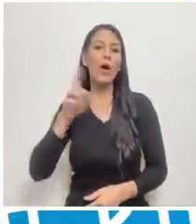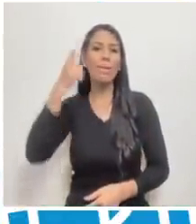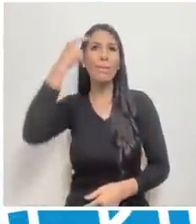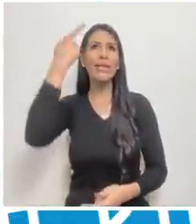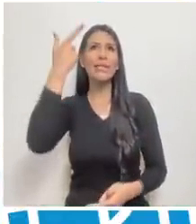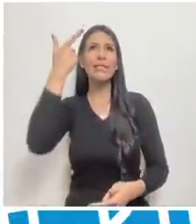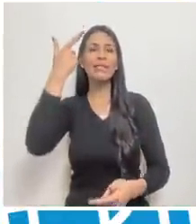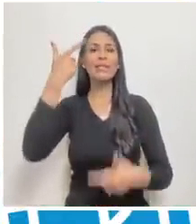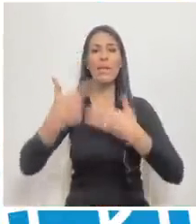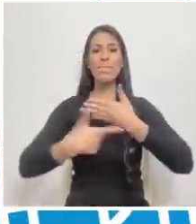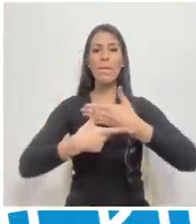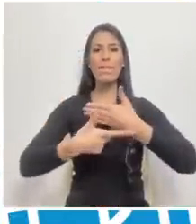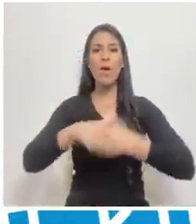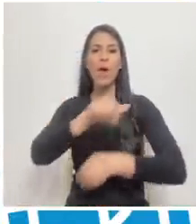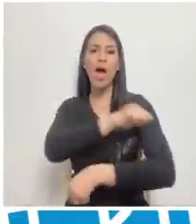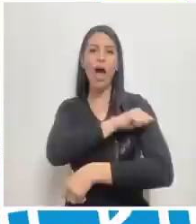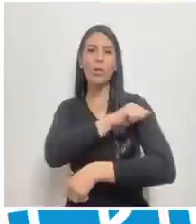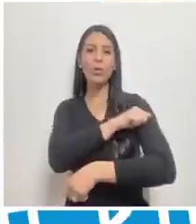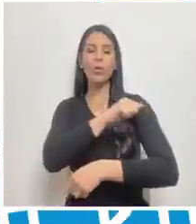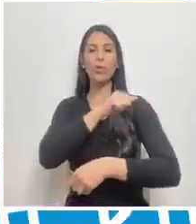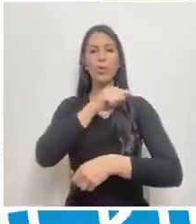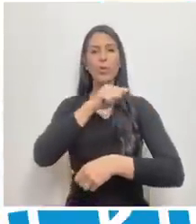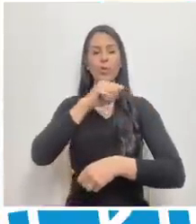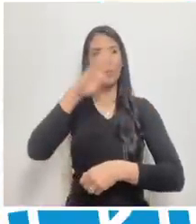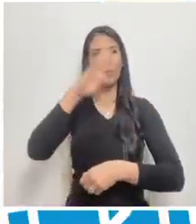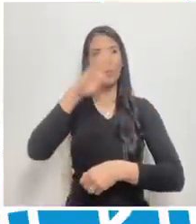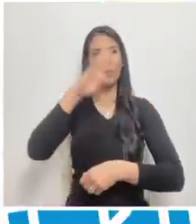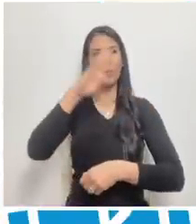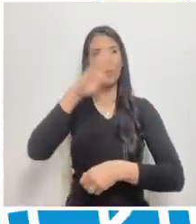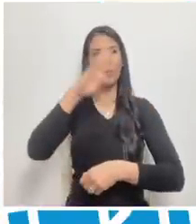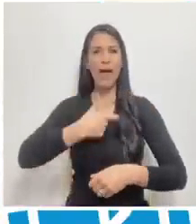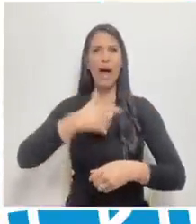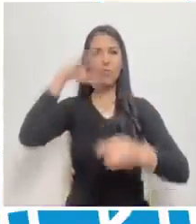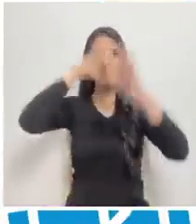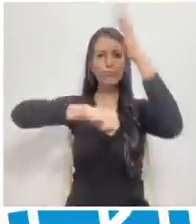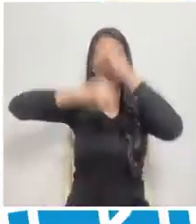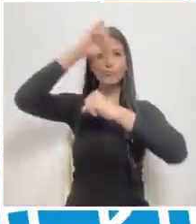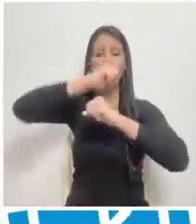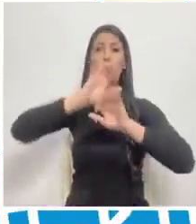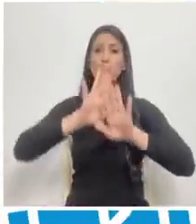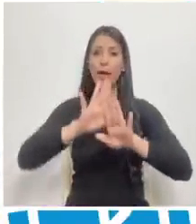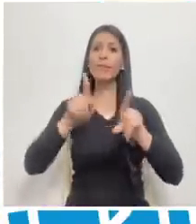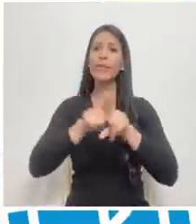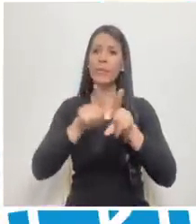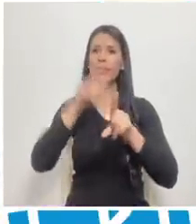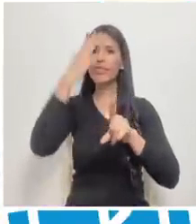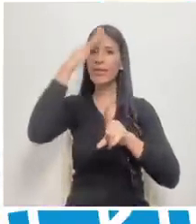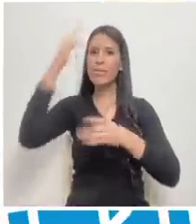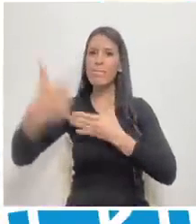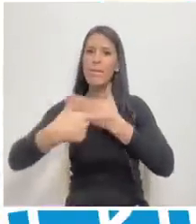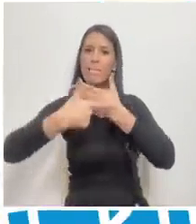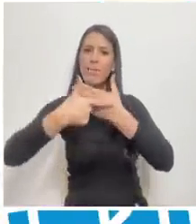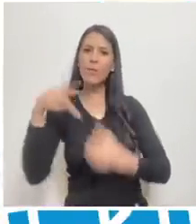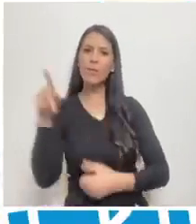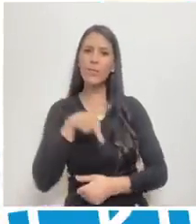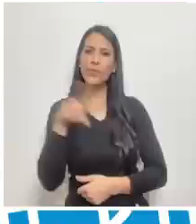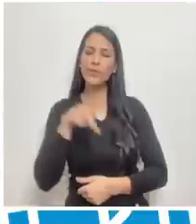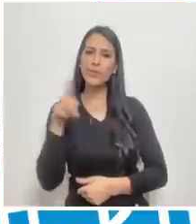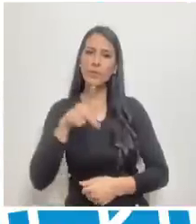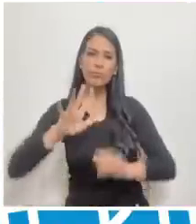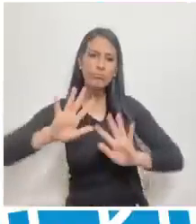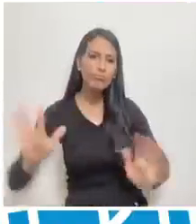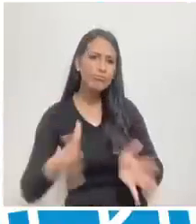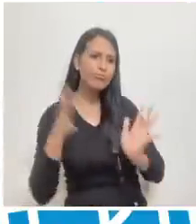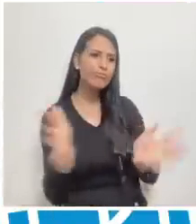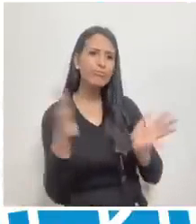aprendizagem, mas o próprio papel do professor como instigador do aluno nesse processo de busca da sua própria,